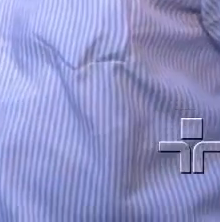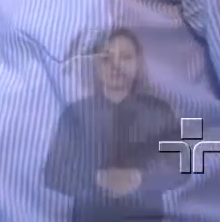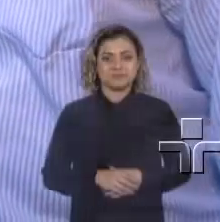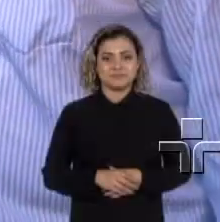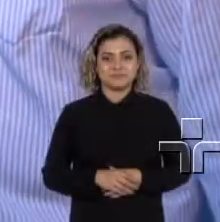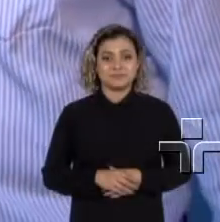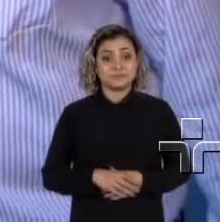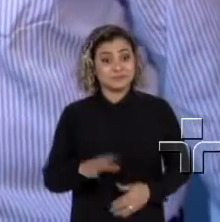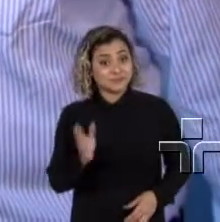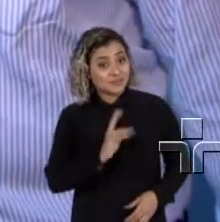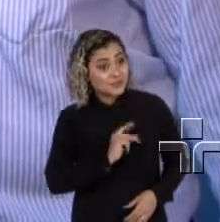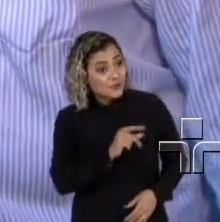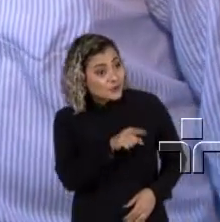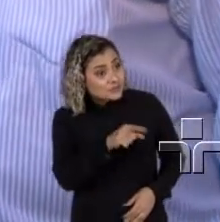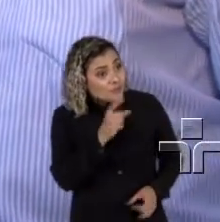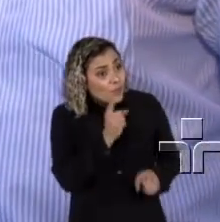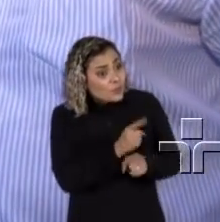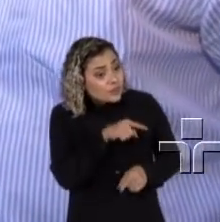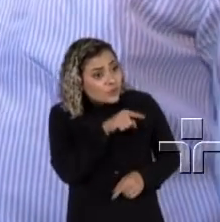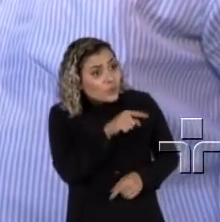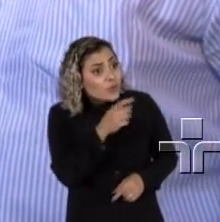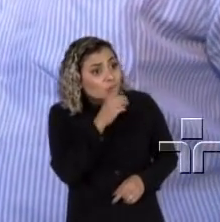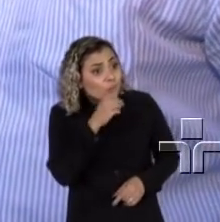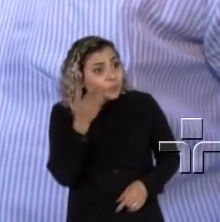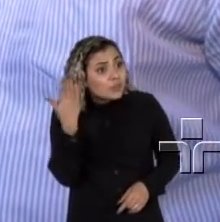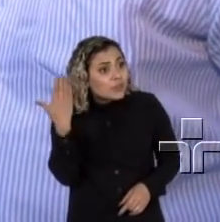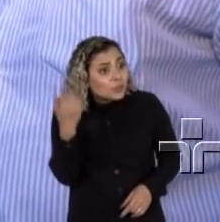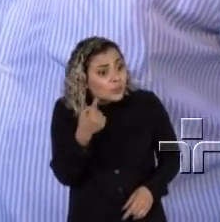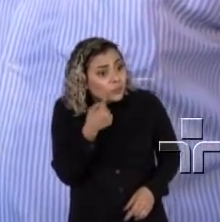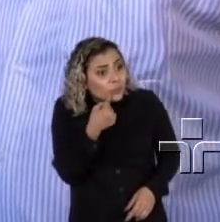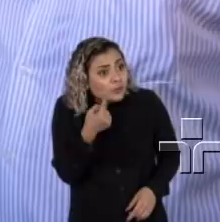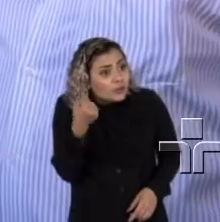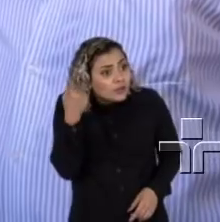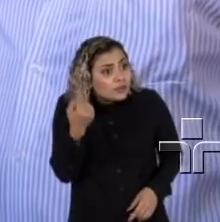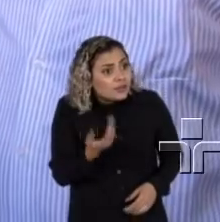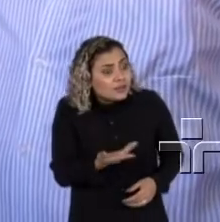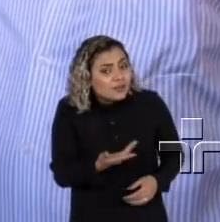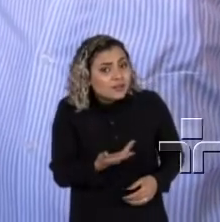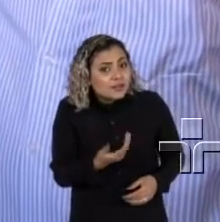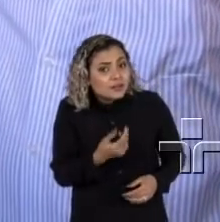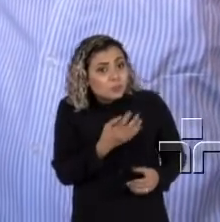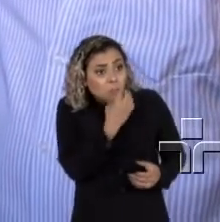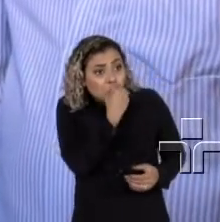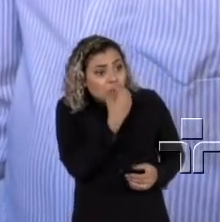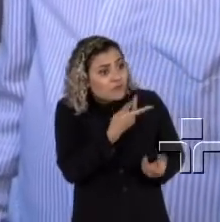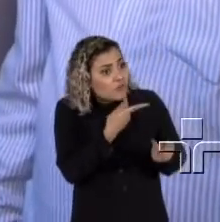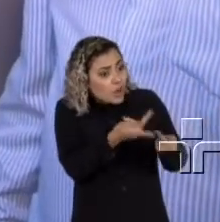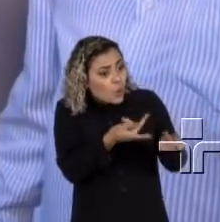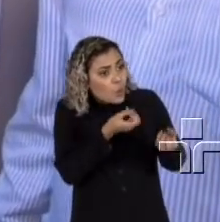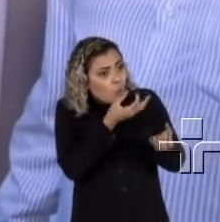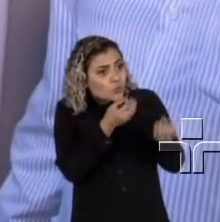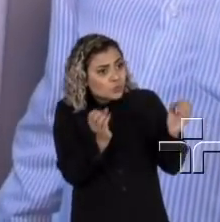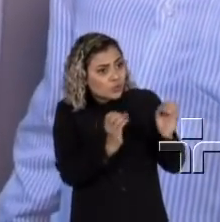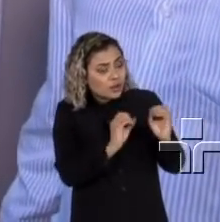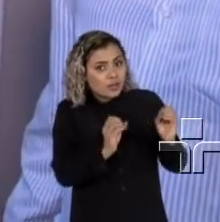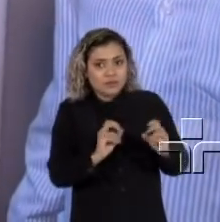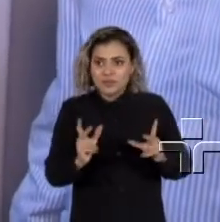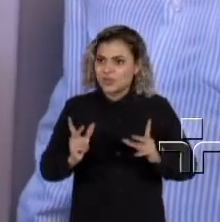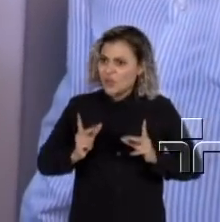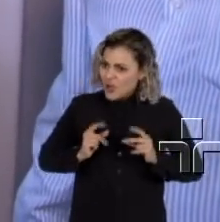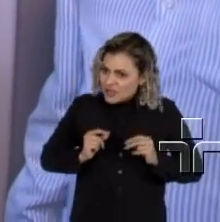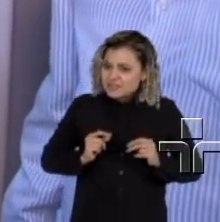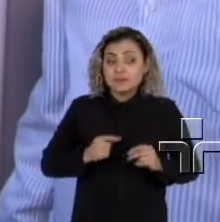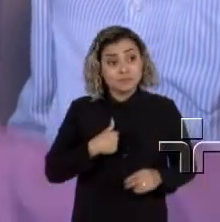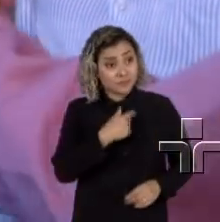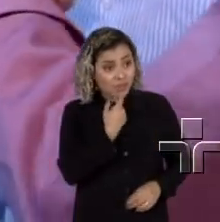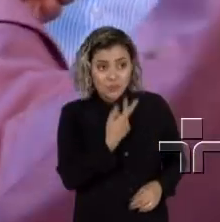Olha que surpresa, rapaz, eu tive com ele. Domingo ele não falou nada, conseguiu. Se